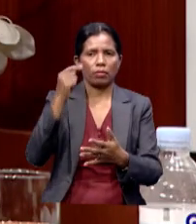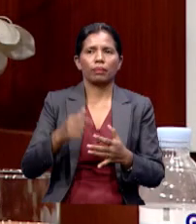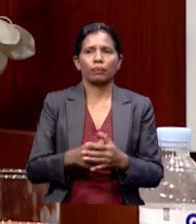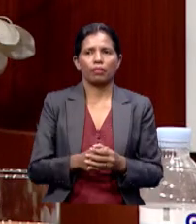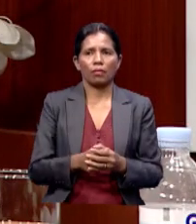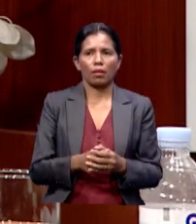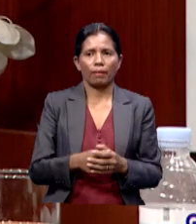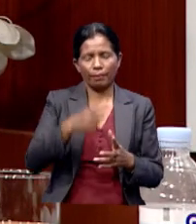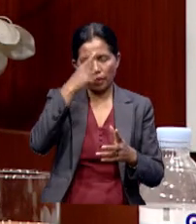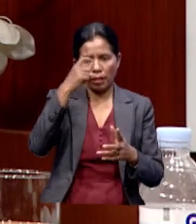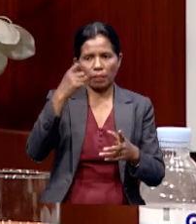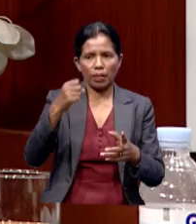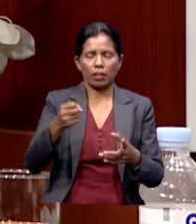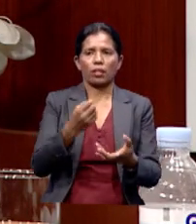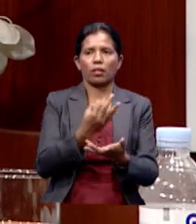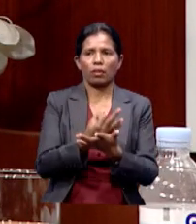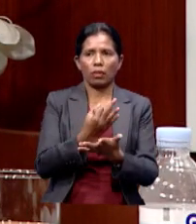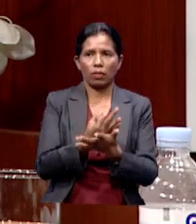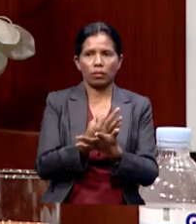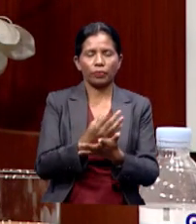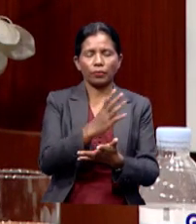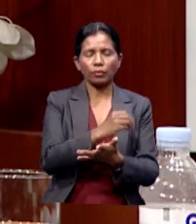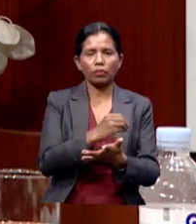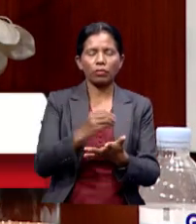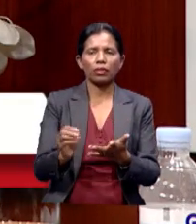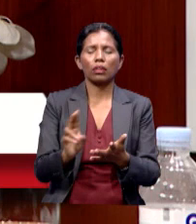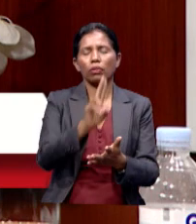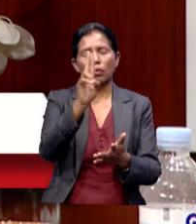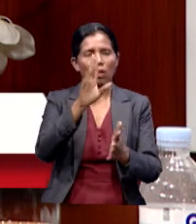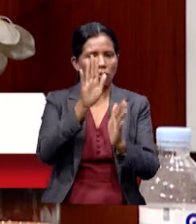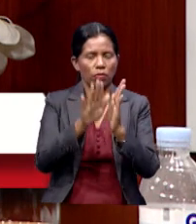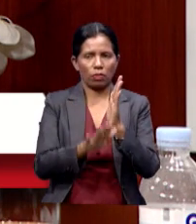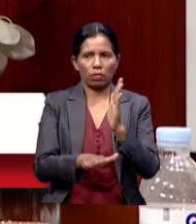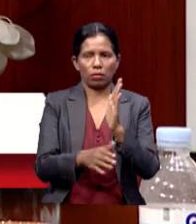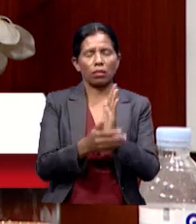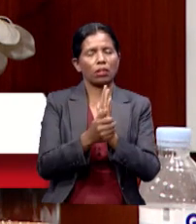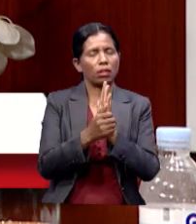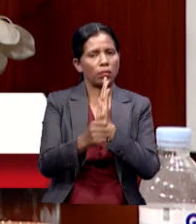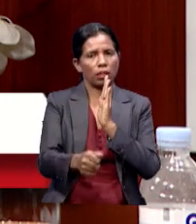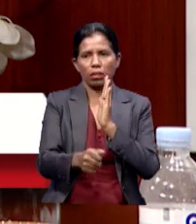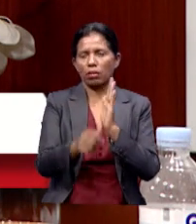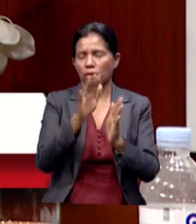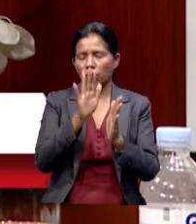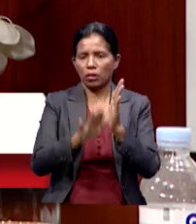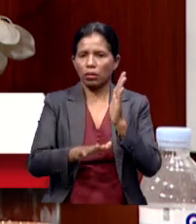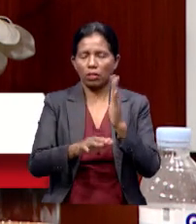Tamasá, orçamento 50. Execução menos. Ida, capacidade, membros do governo,